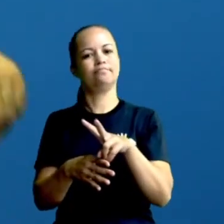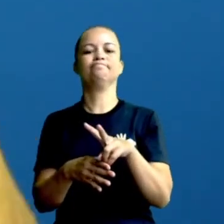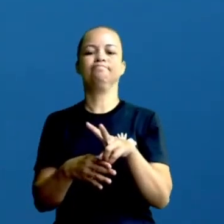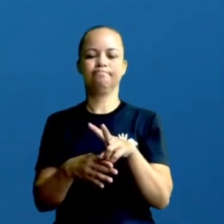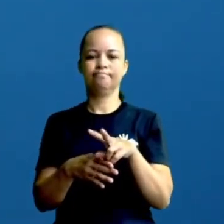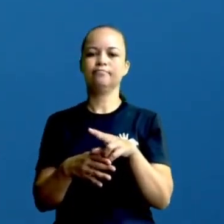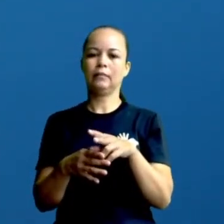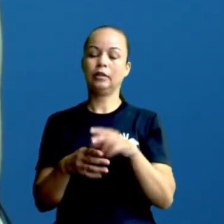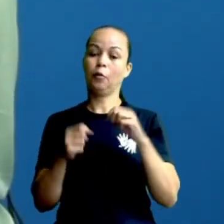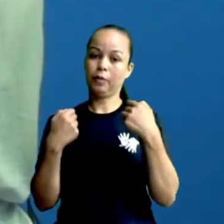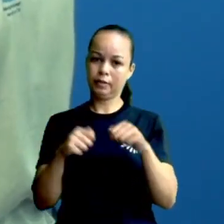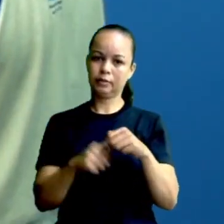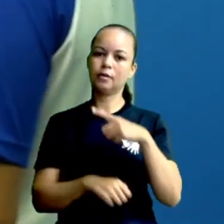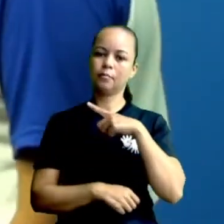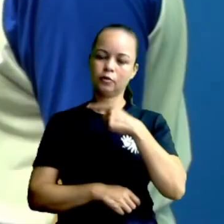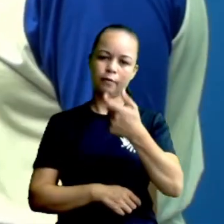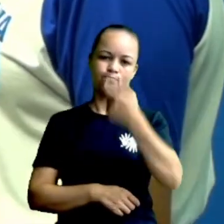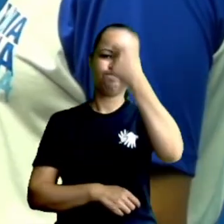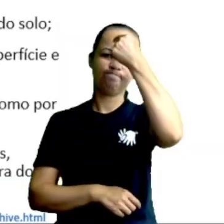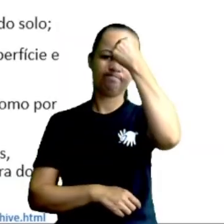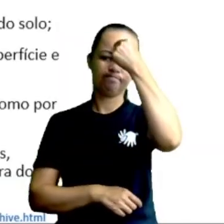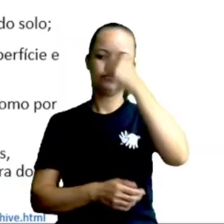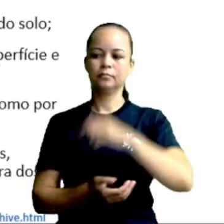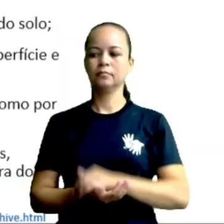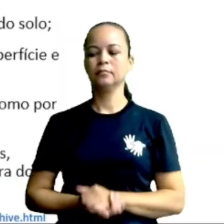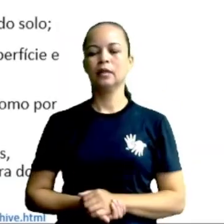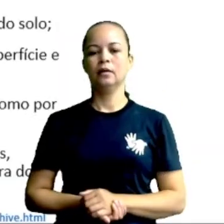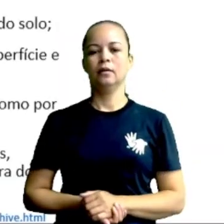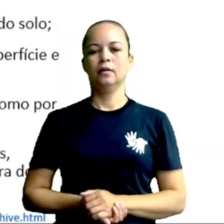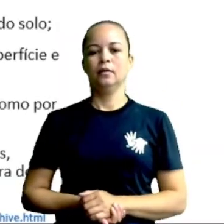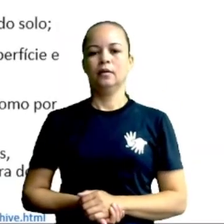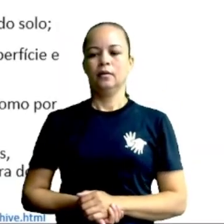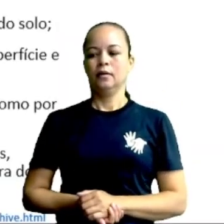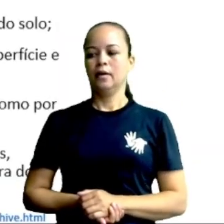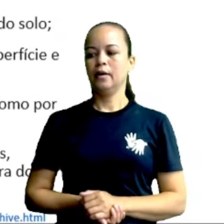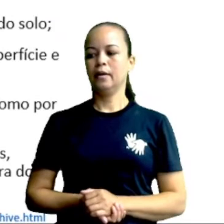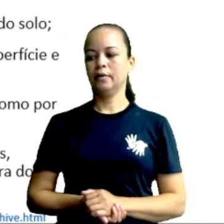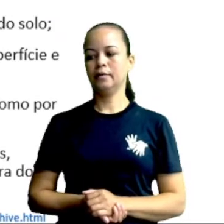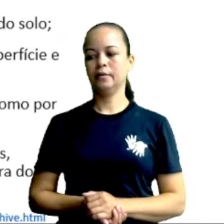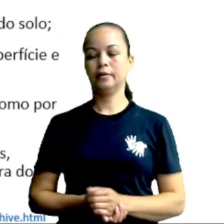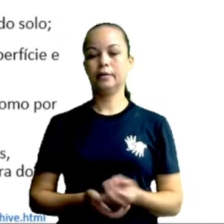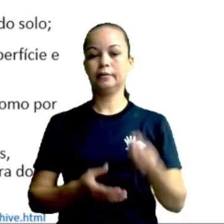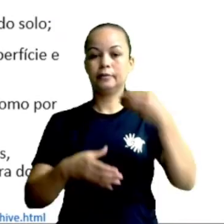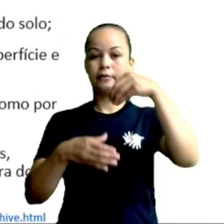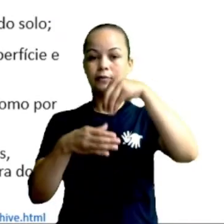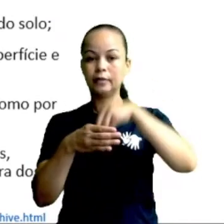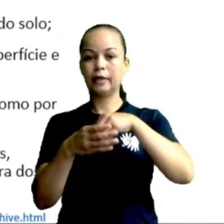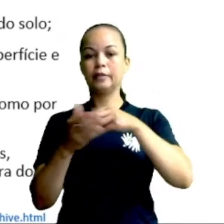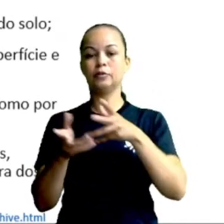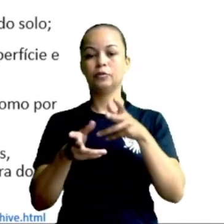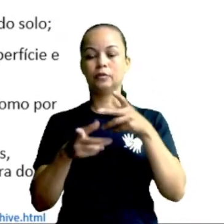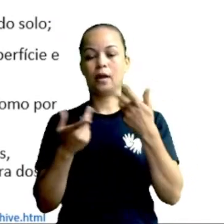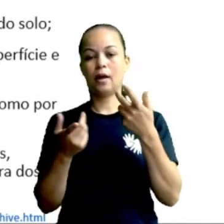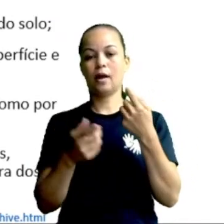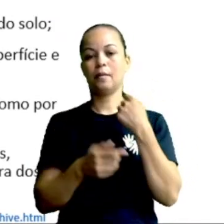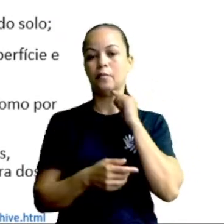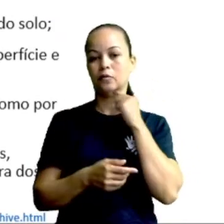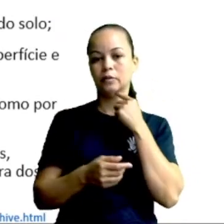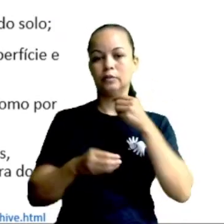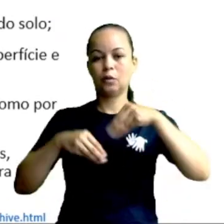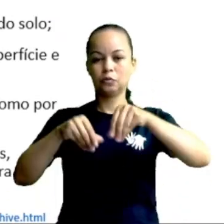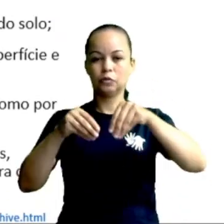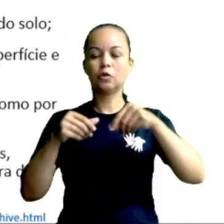né, essa consciência. E aí, né, dentro da poluição do solo, né, nós temos a questão